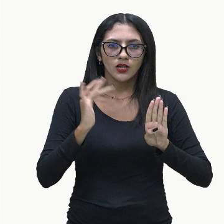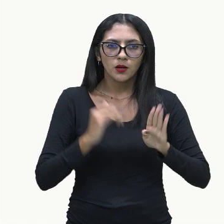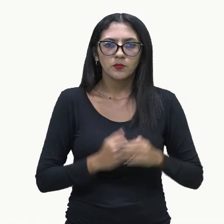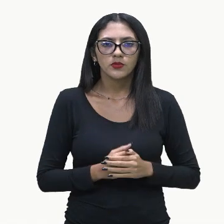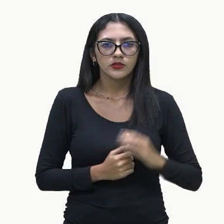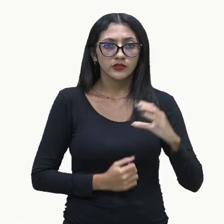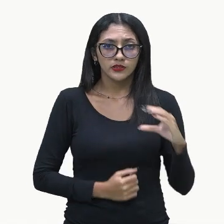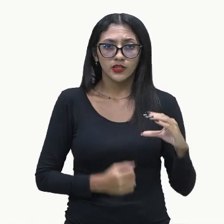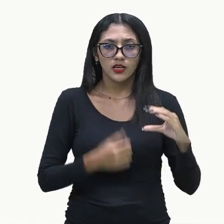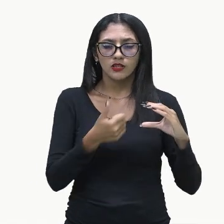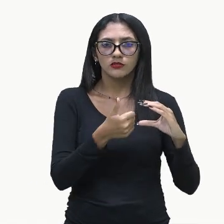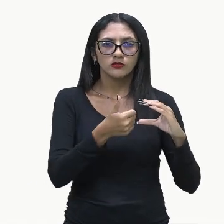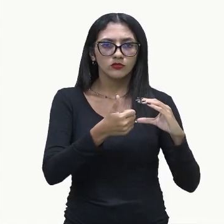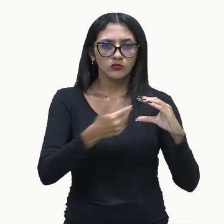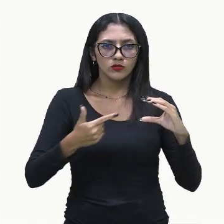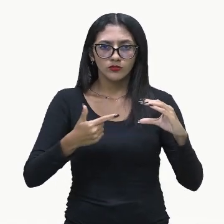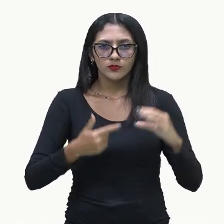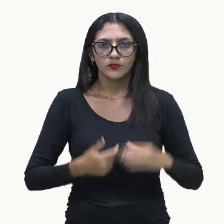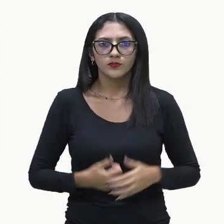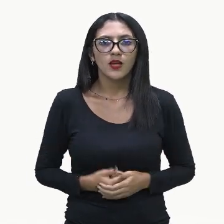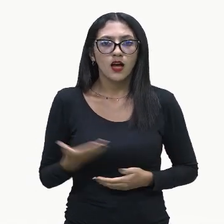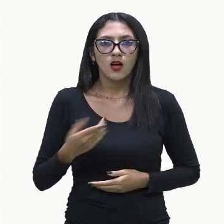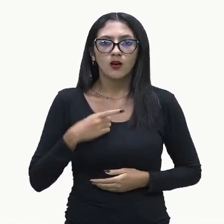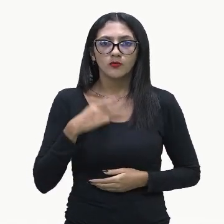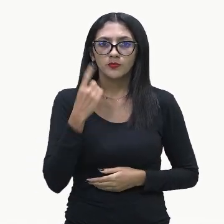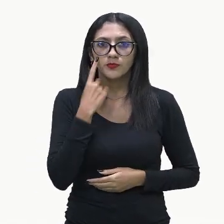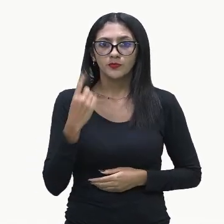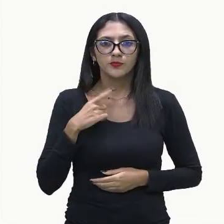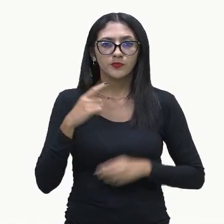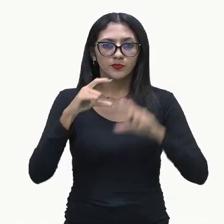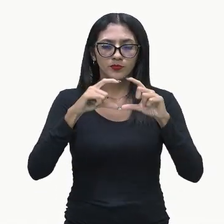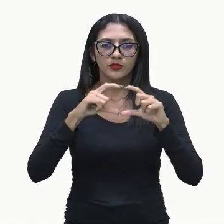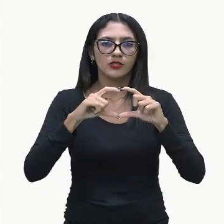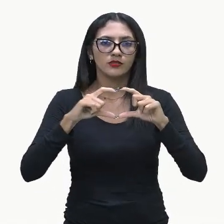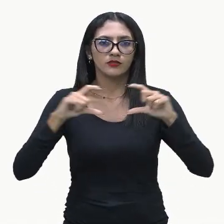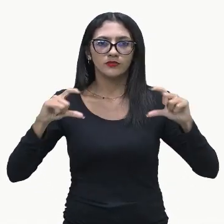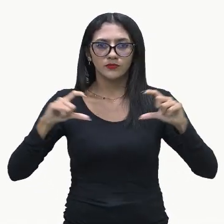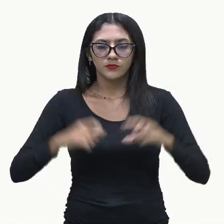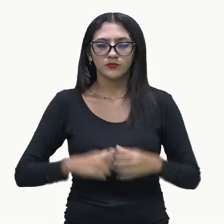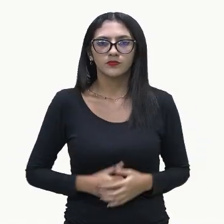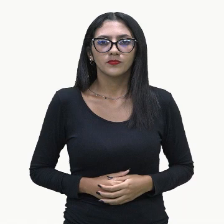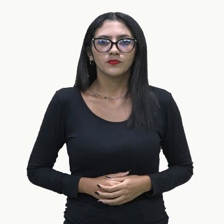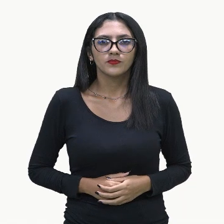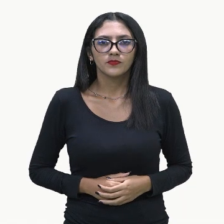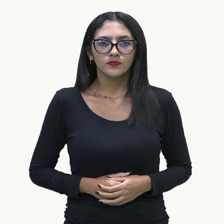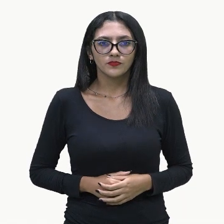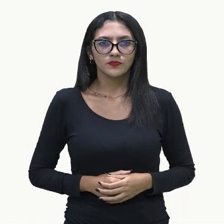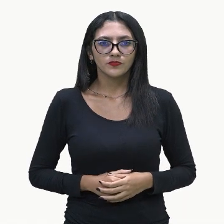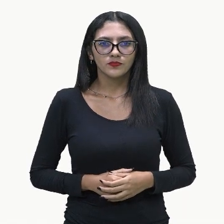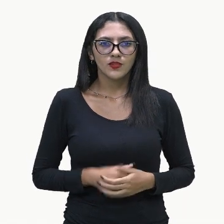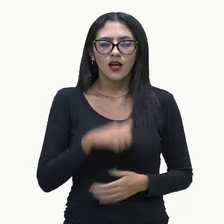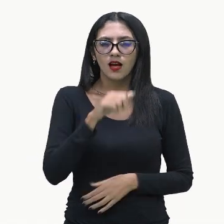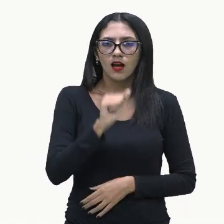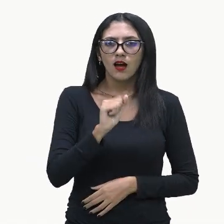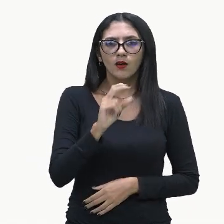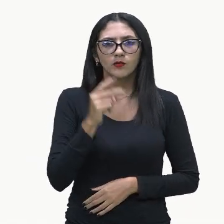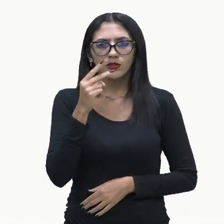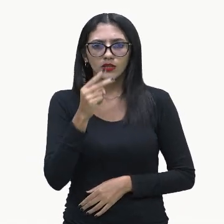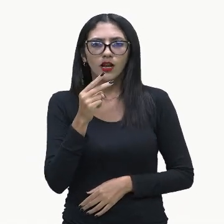12. Aplicando A ao quadrado, que é igual a B ao quadrado, mais C ao